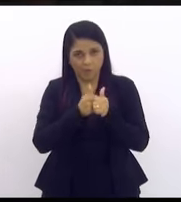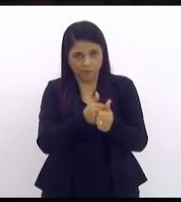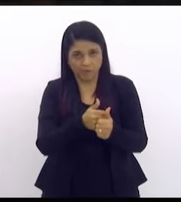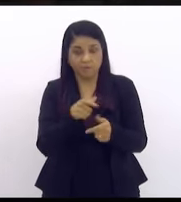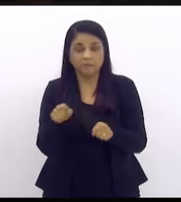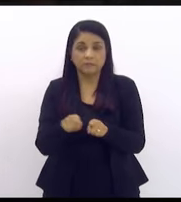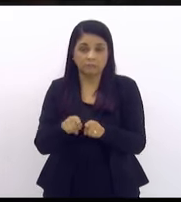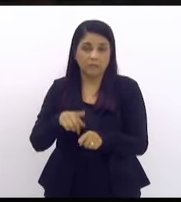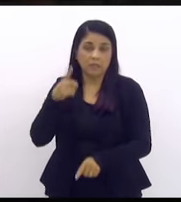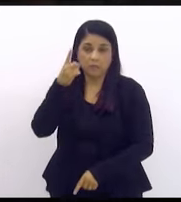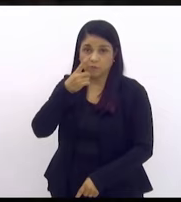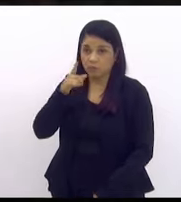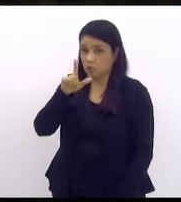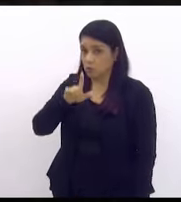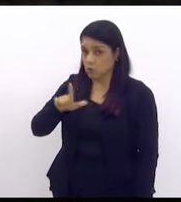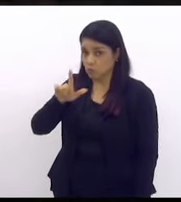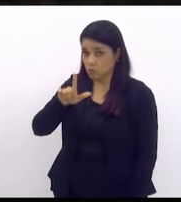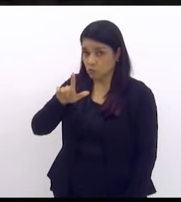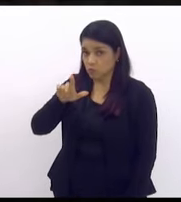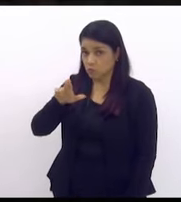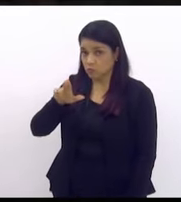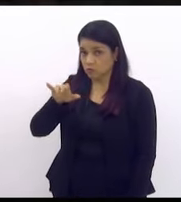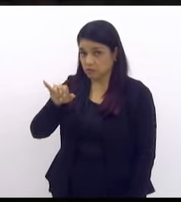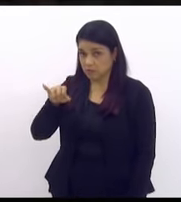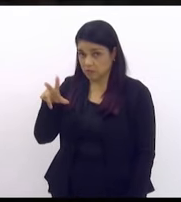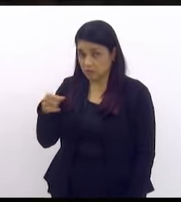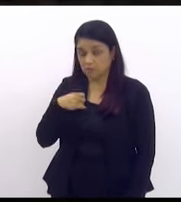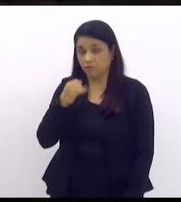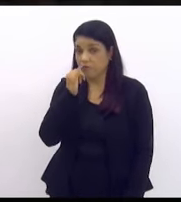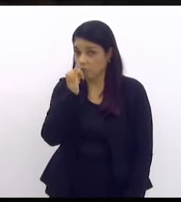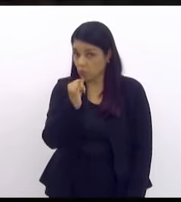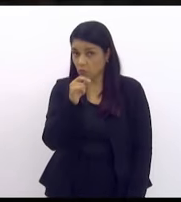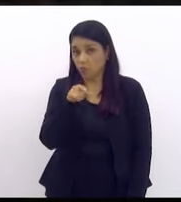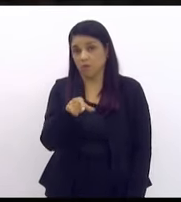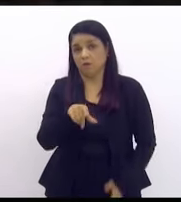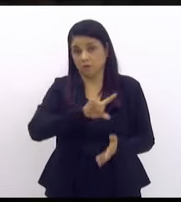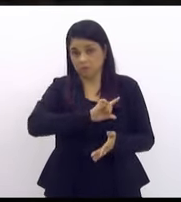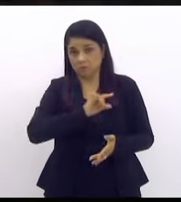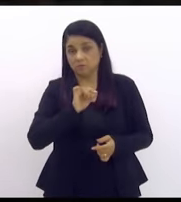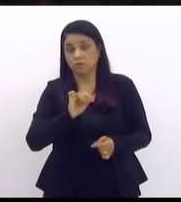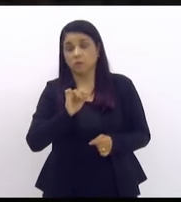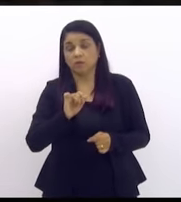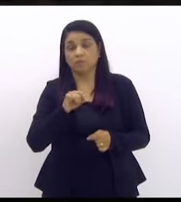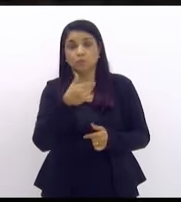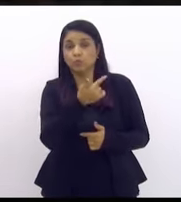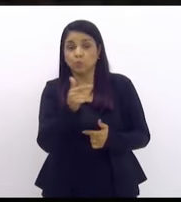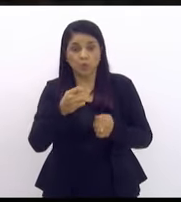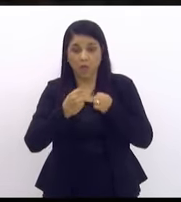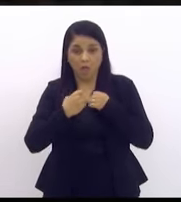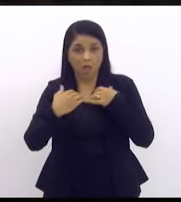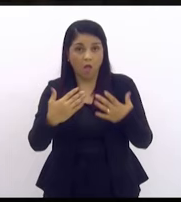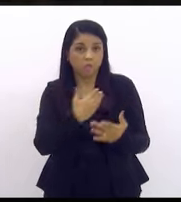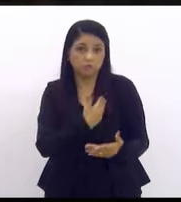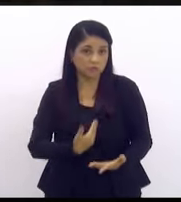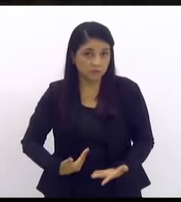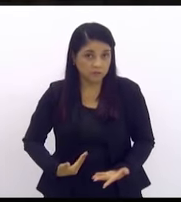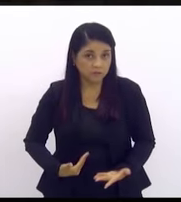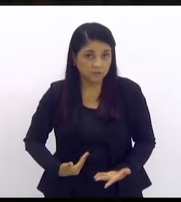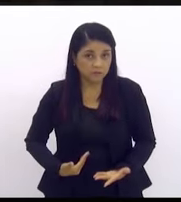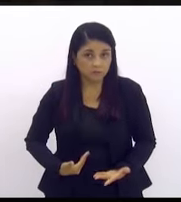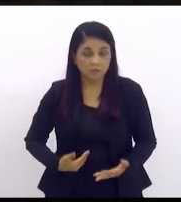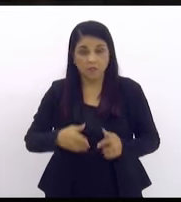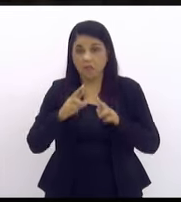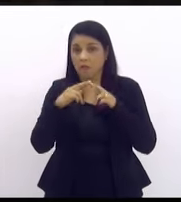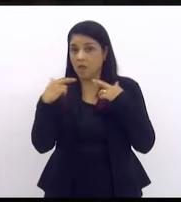deputada Lucinha, quando diz que não existe uma audiência pública, uma reunião